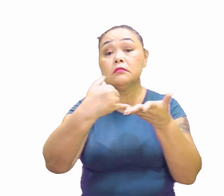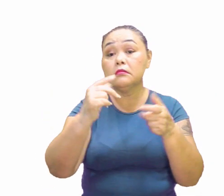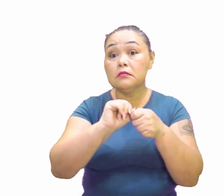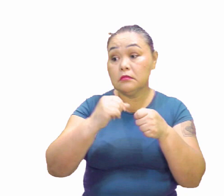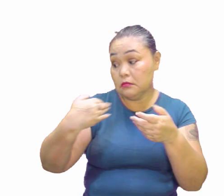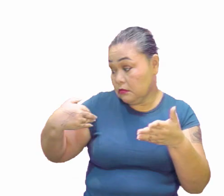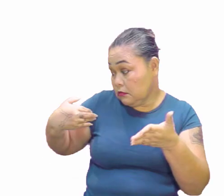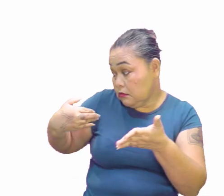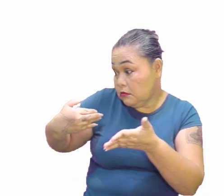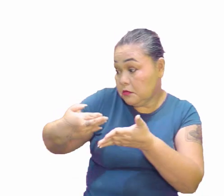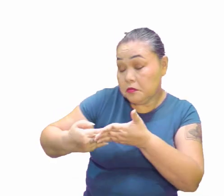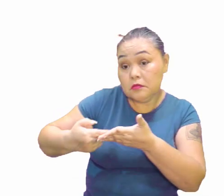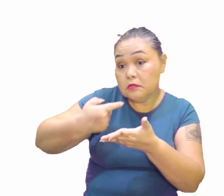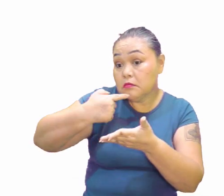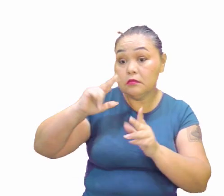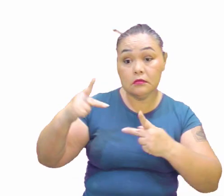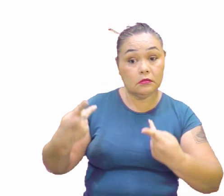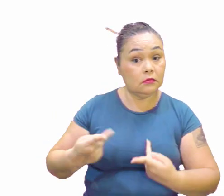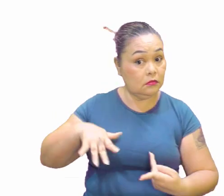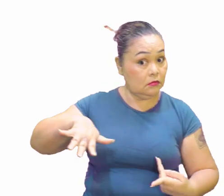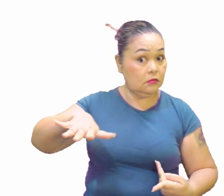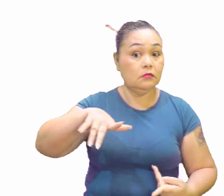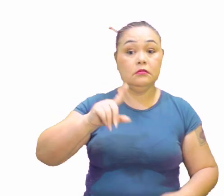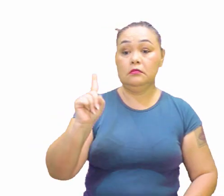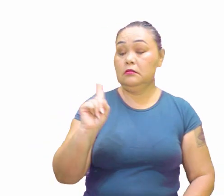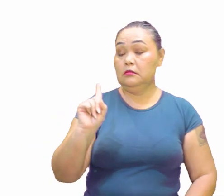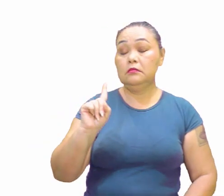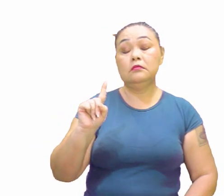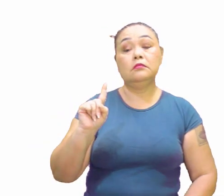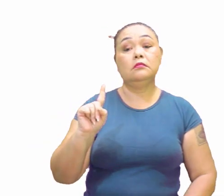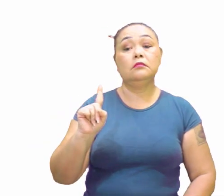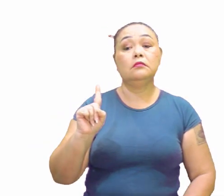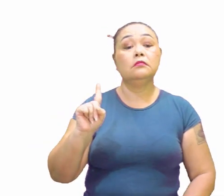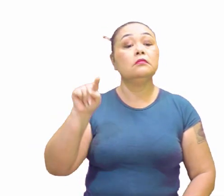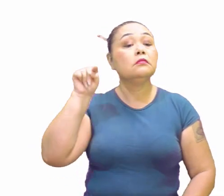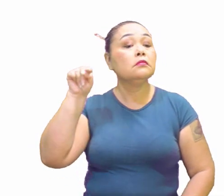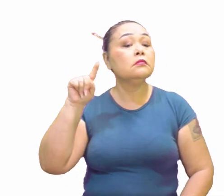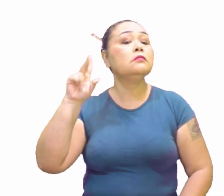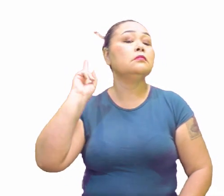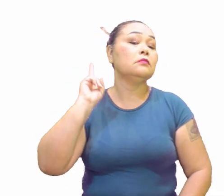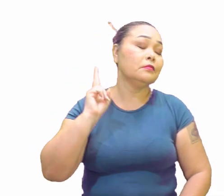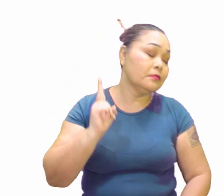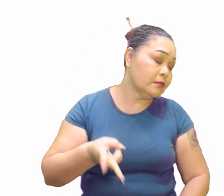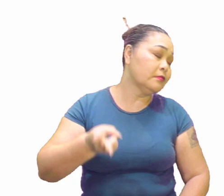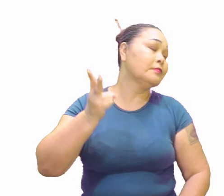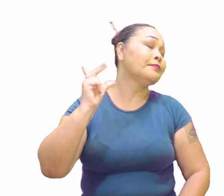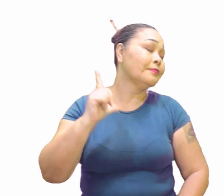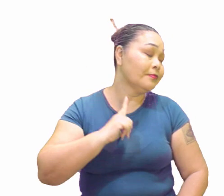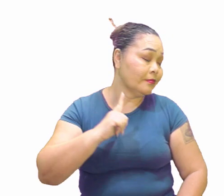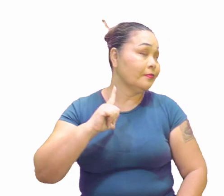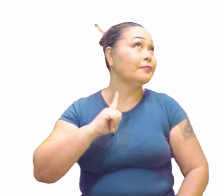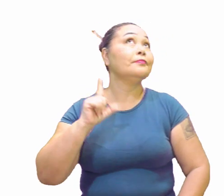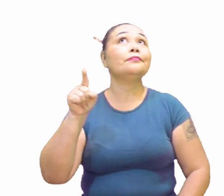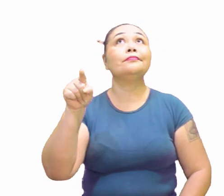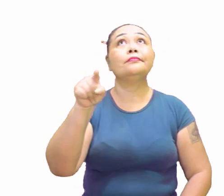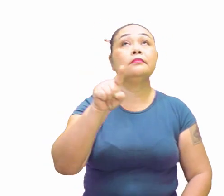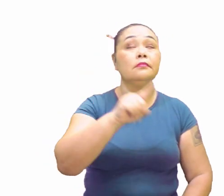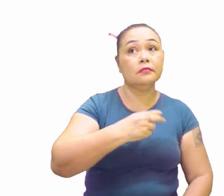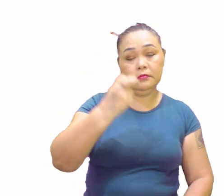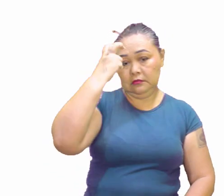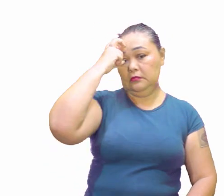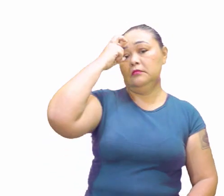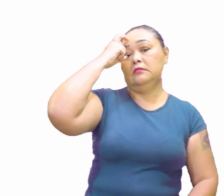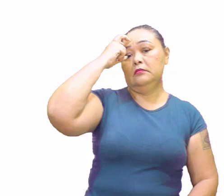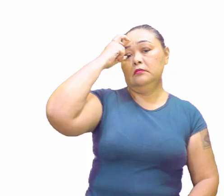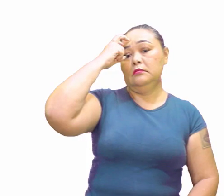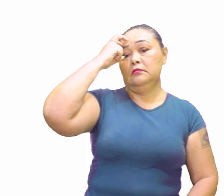são recentes entre os humanos. Ele já está afirmando, né? Elas sempre existiram em inúmeras